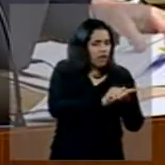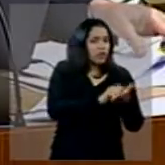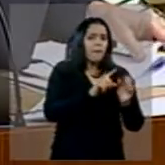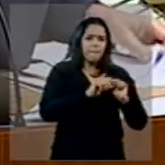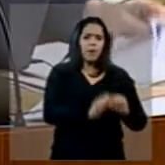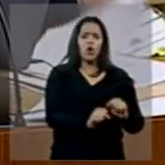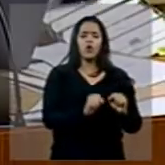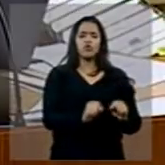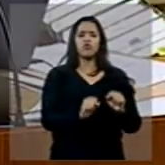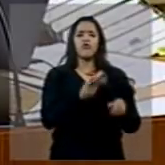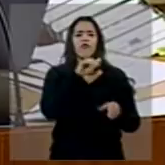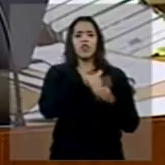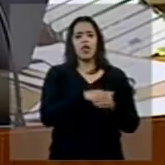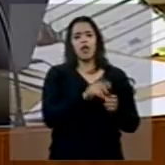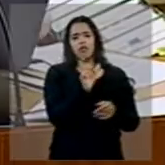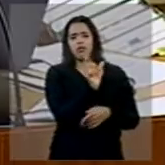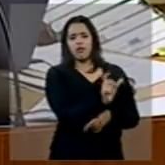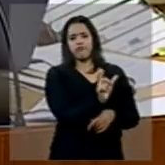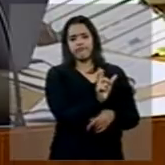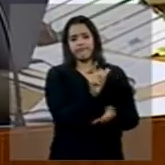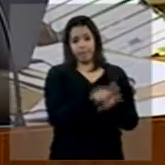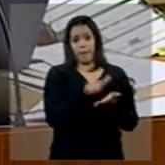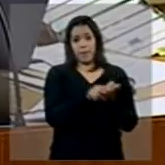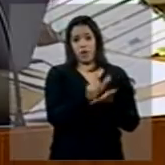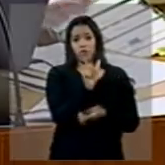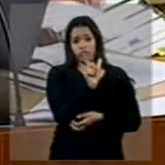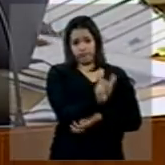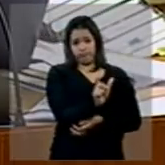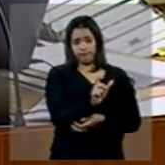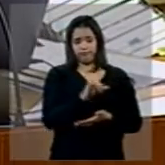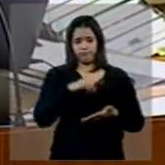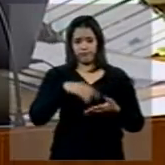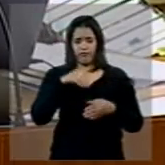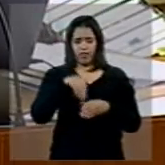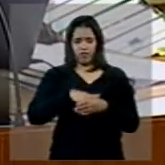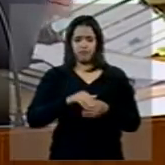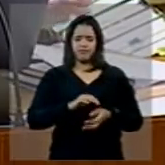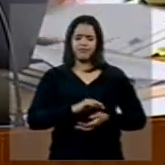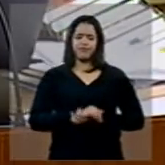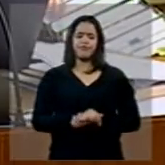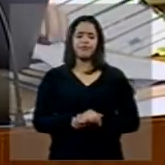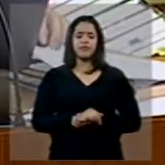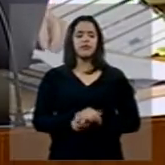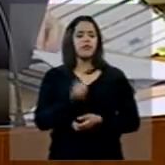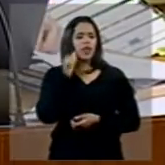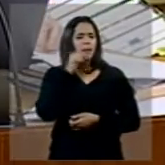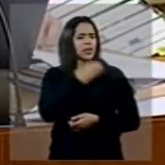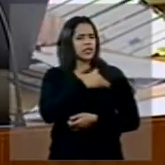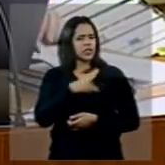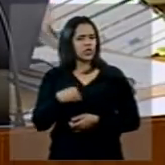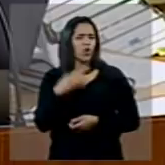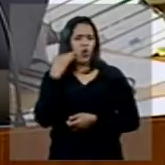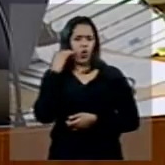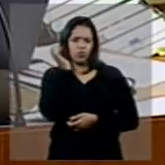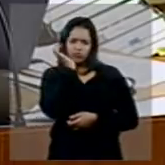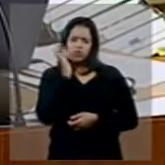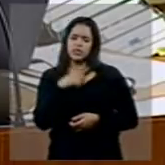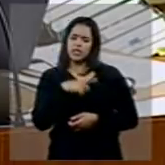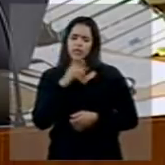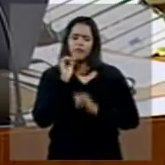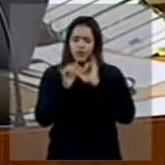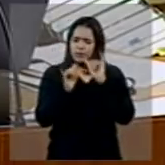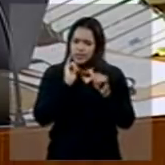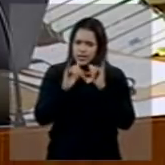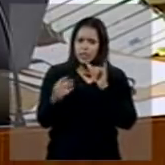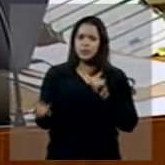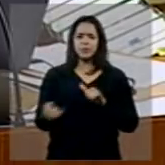pelo método tradicional. A ministra Rosa Weber traz uma série de informações importantes, dizendo